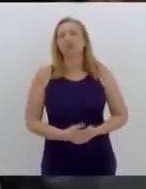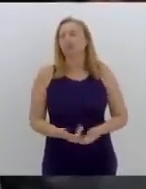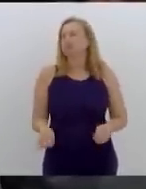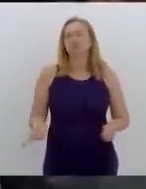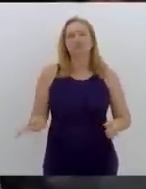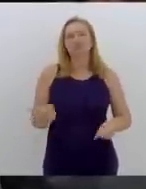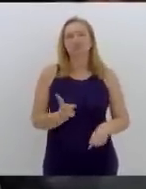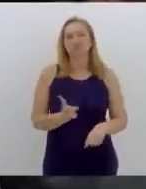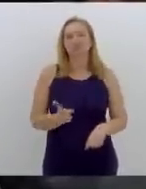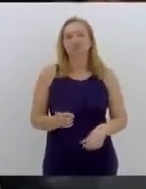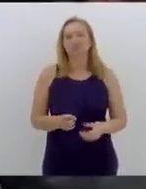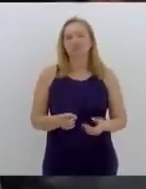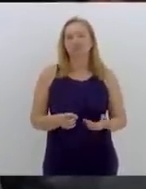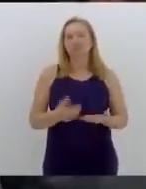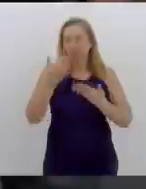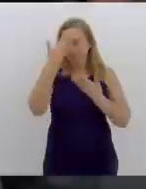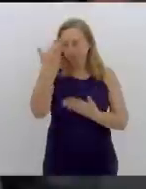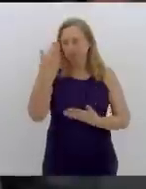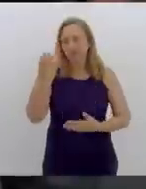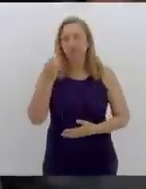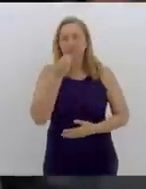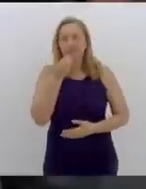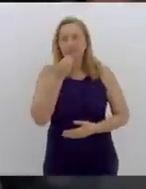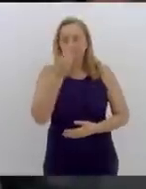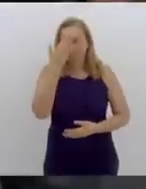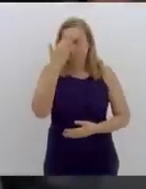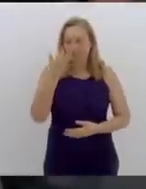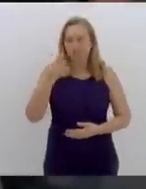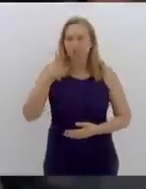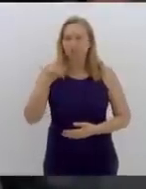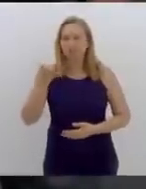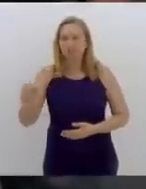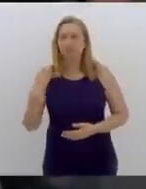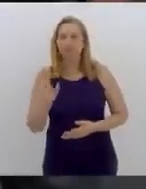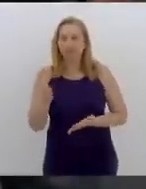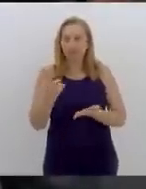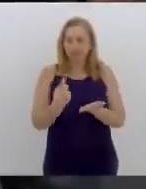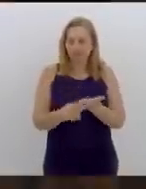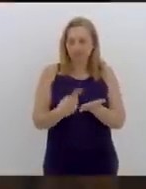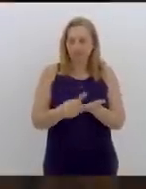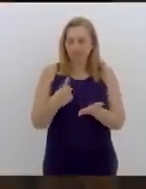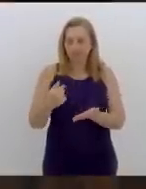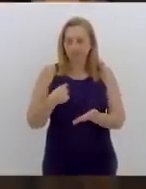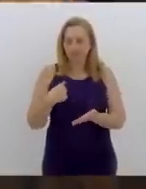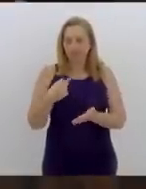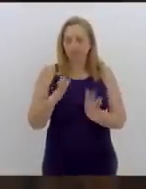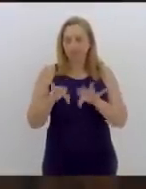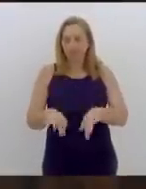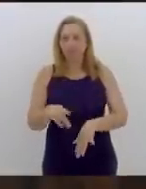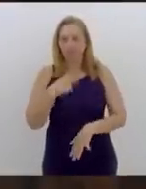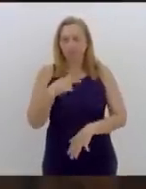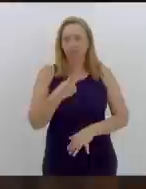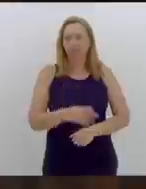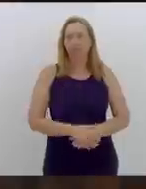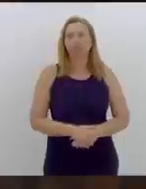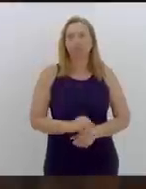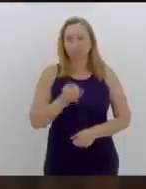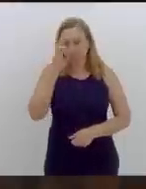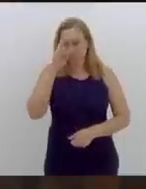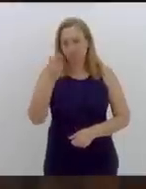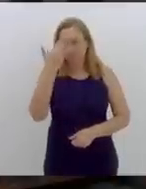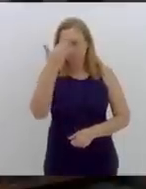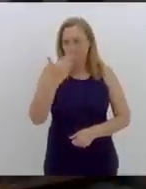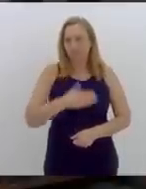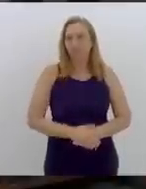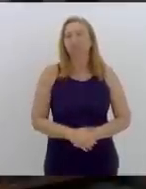sou muito grato a oportunidade então Marcelo se quiser deixar agendado é só falar comigo no final tá obrigado